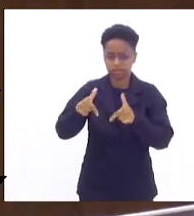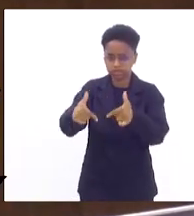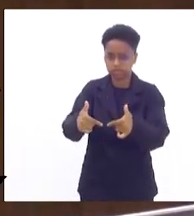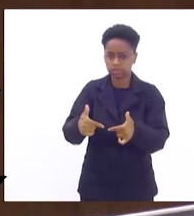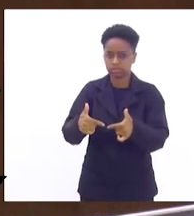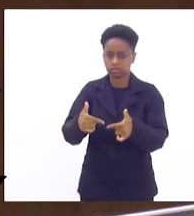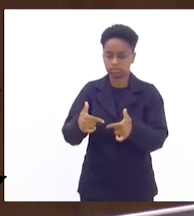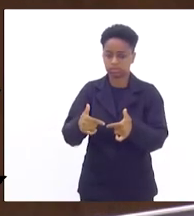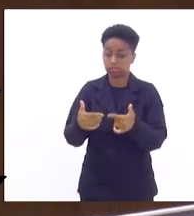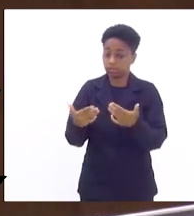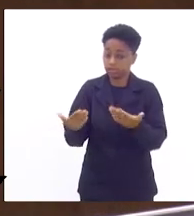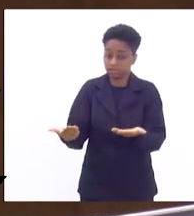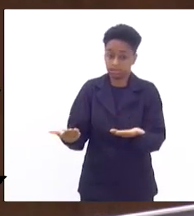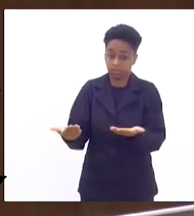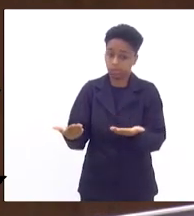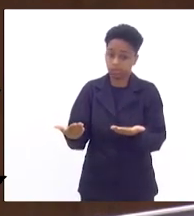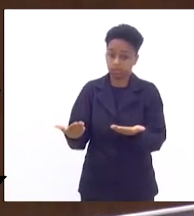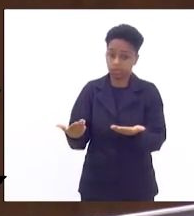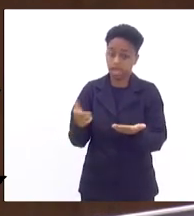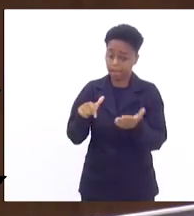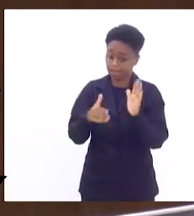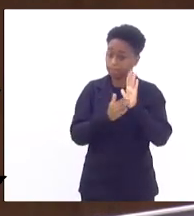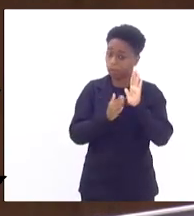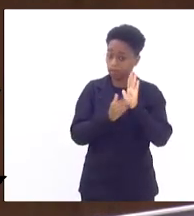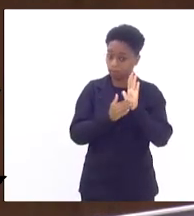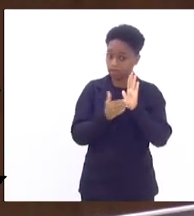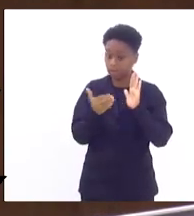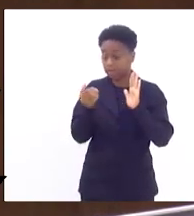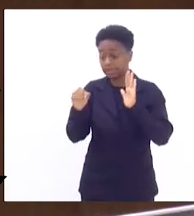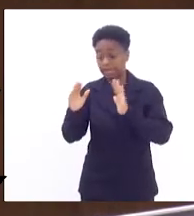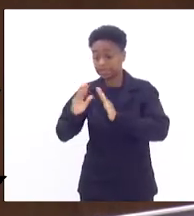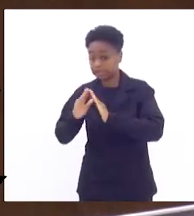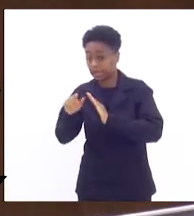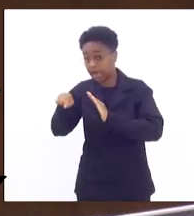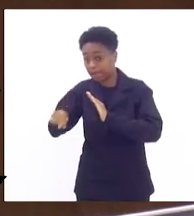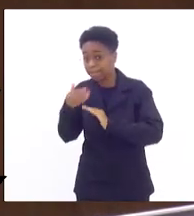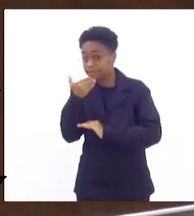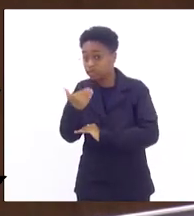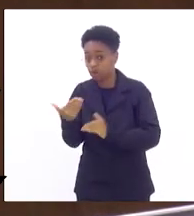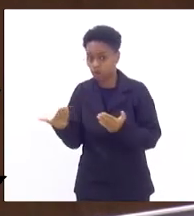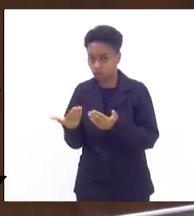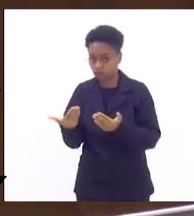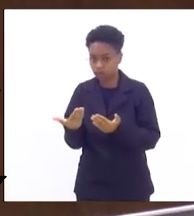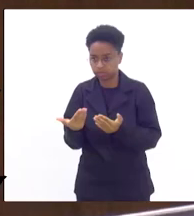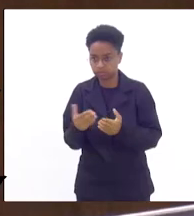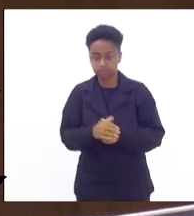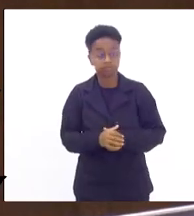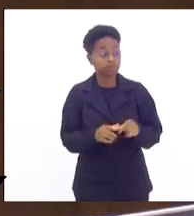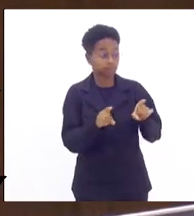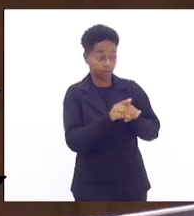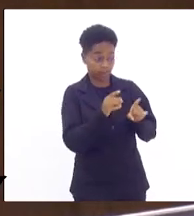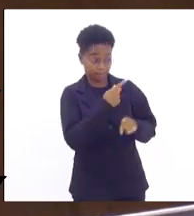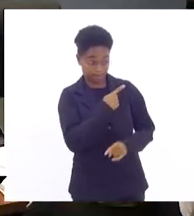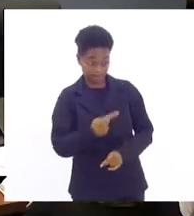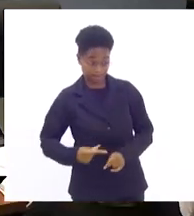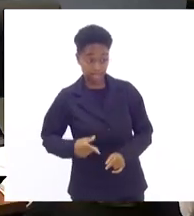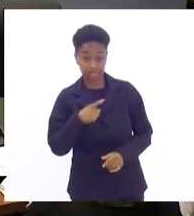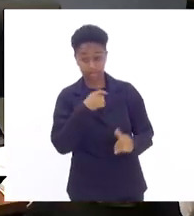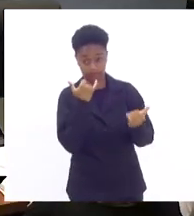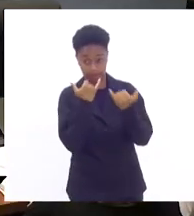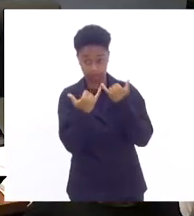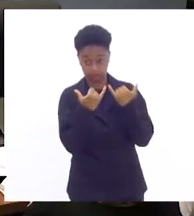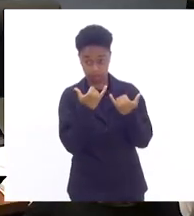isso. Então, essa é a proposta para esses 10 casos que estão em aberto. Inclusive, presidente, eu tenho informação,